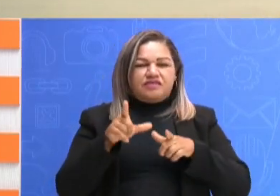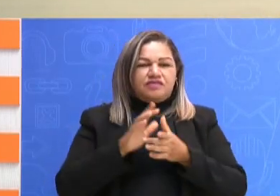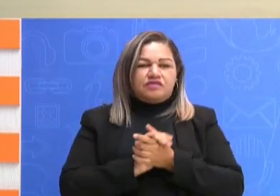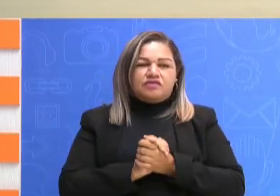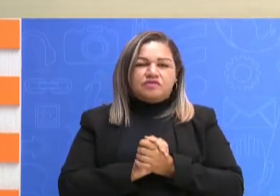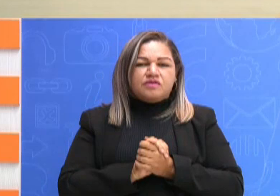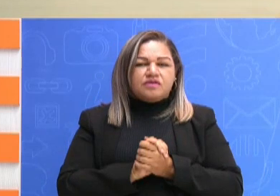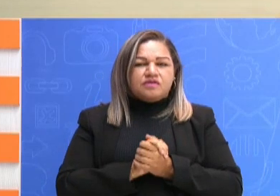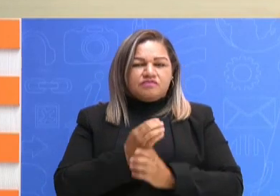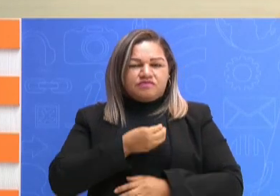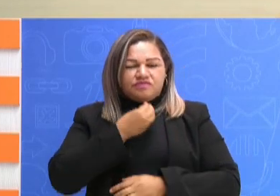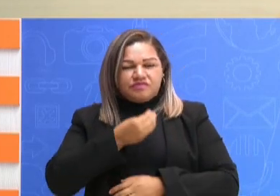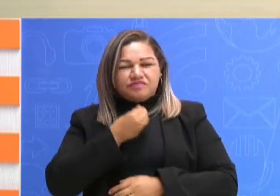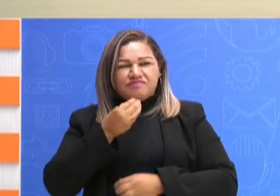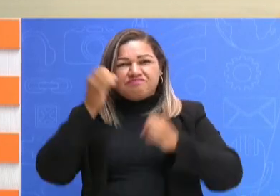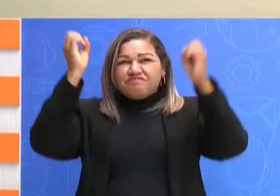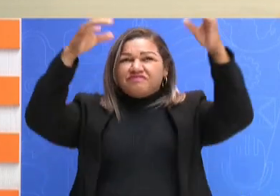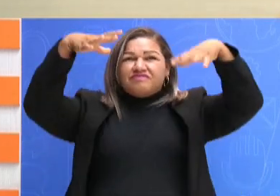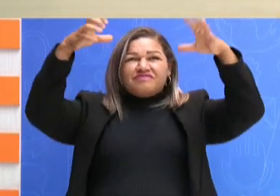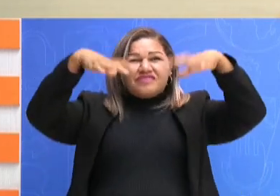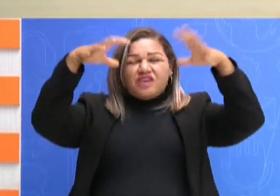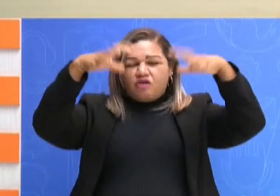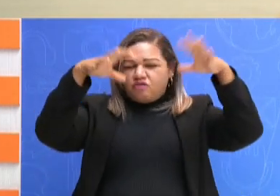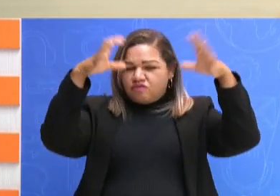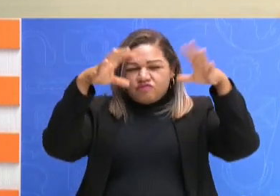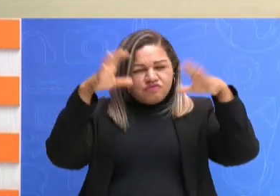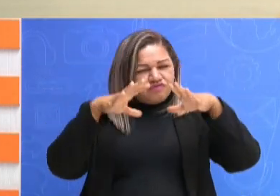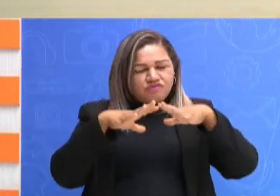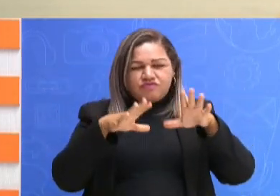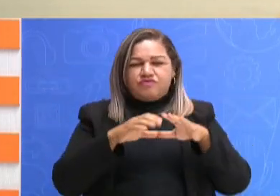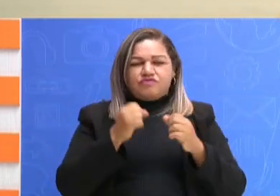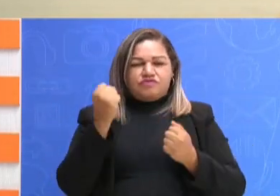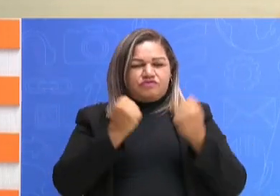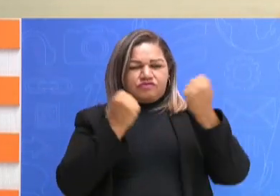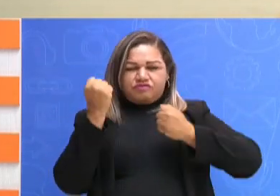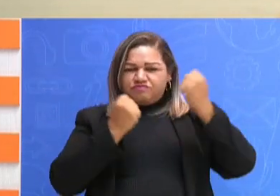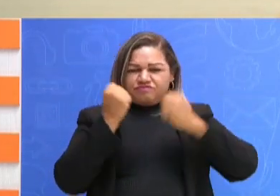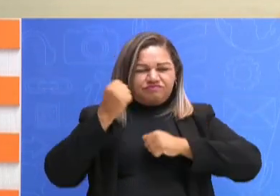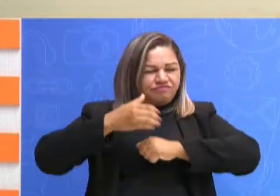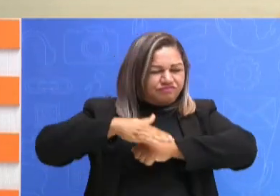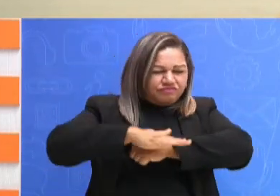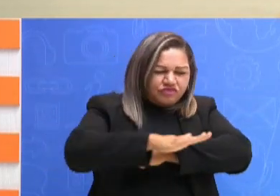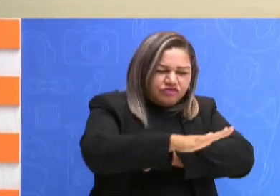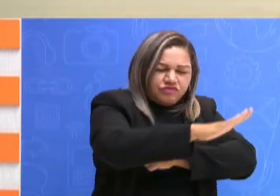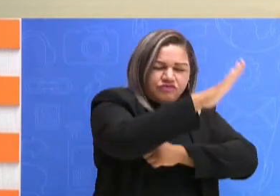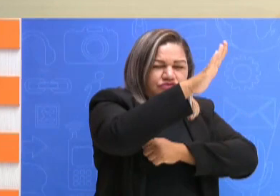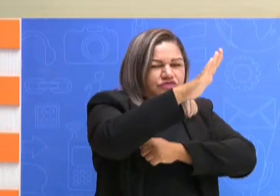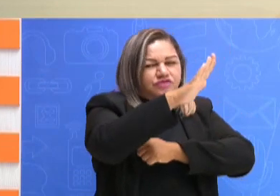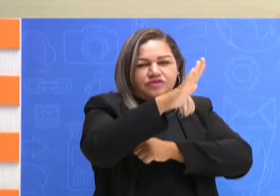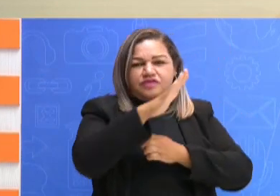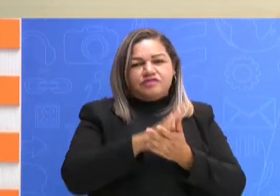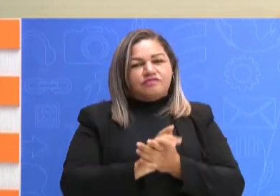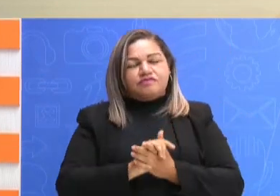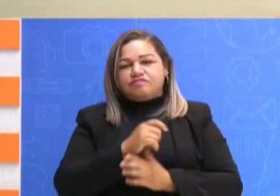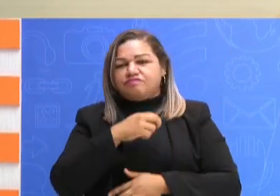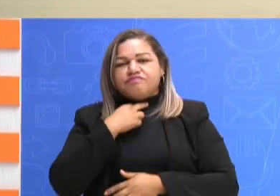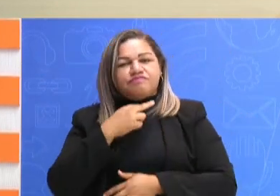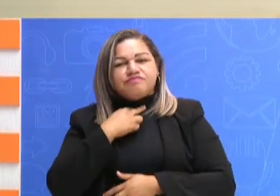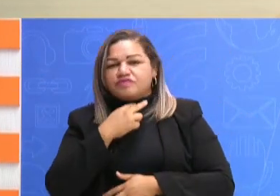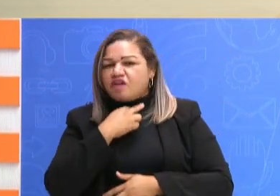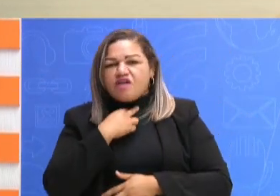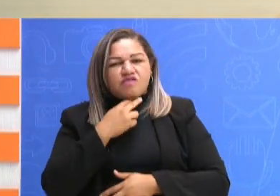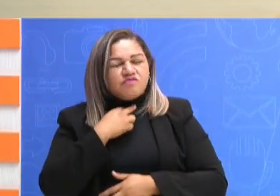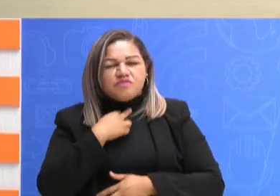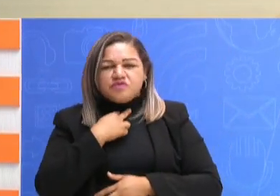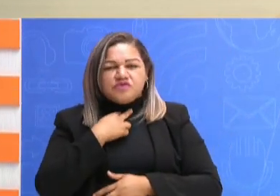no momento com muita chuva, máquina nas estradas, botando material, e fica